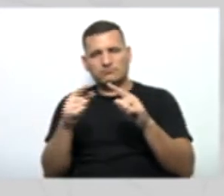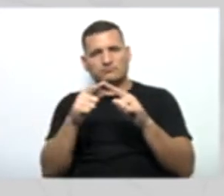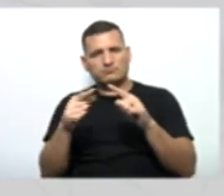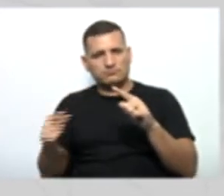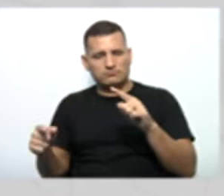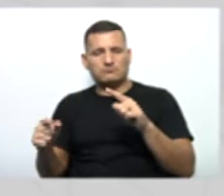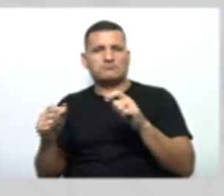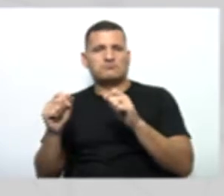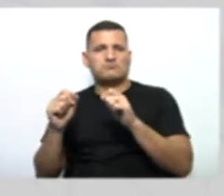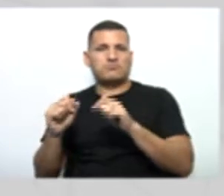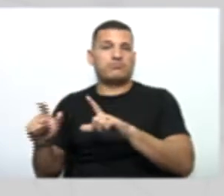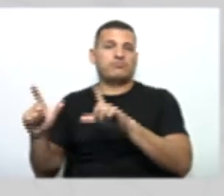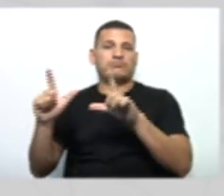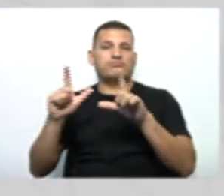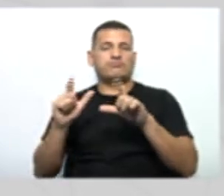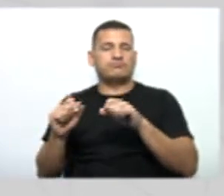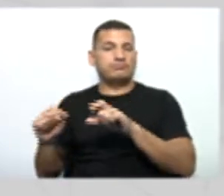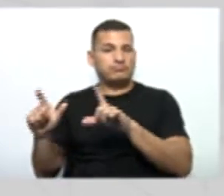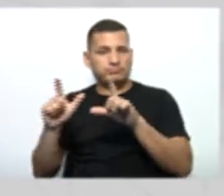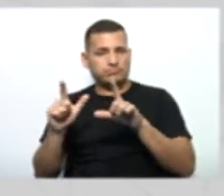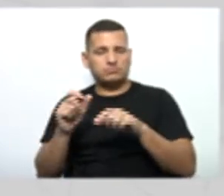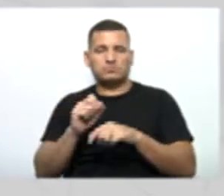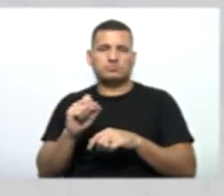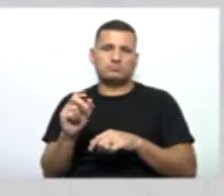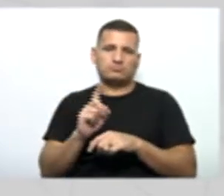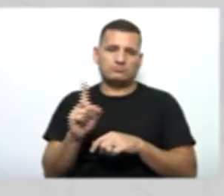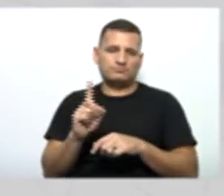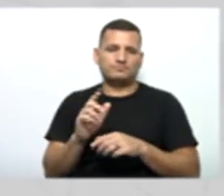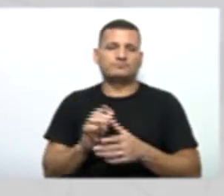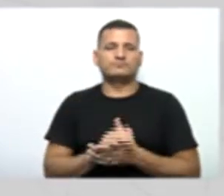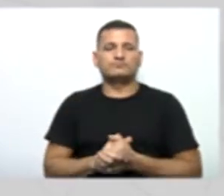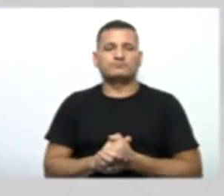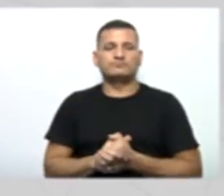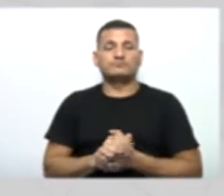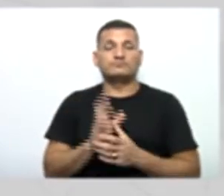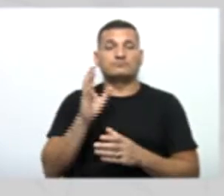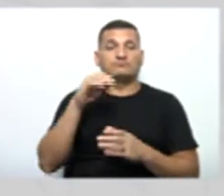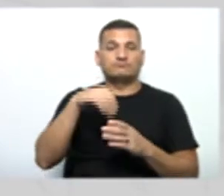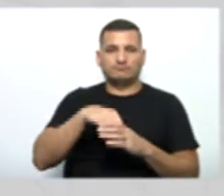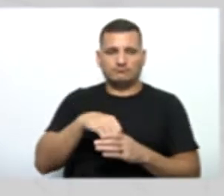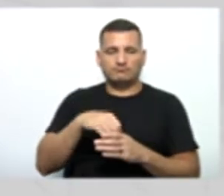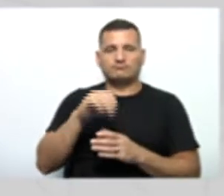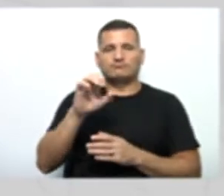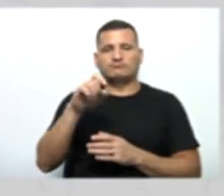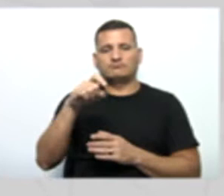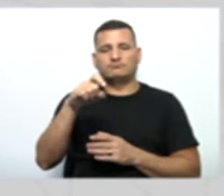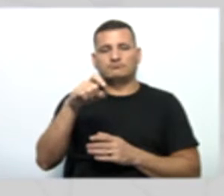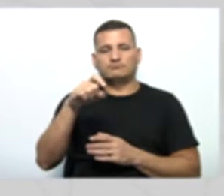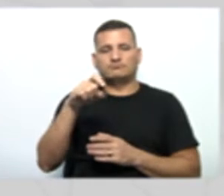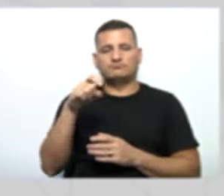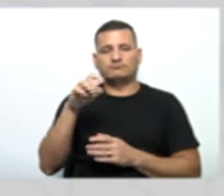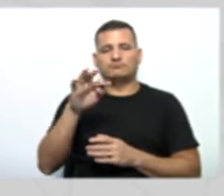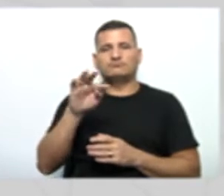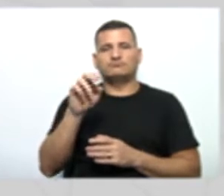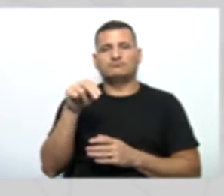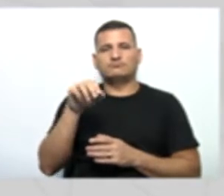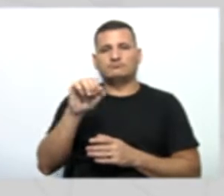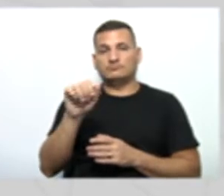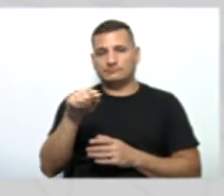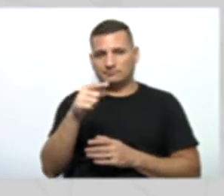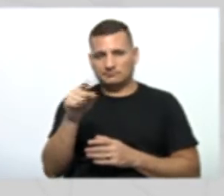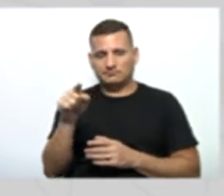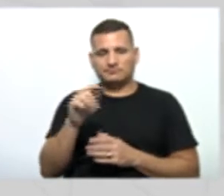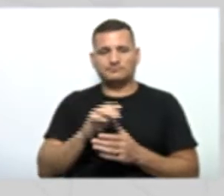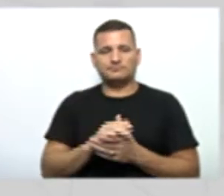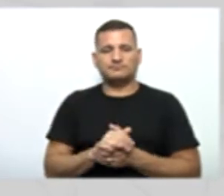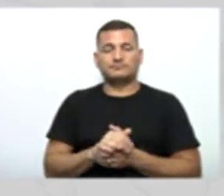não executar outro caso de uso. Isso na extensão. E a generalização,